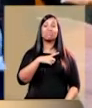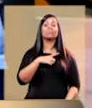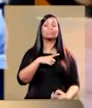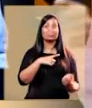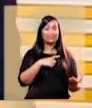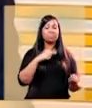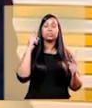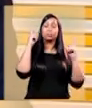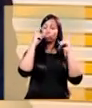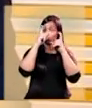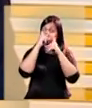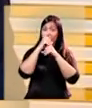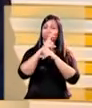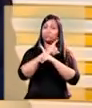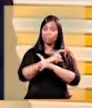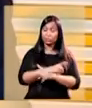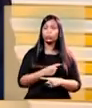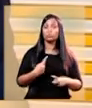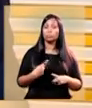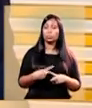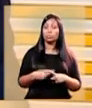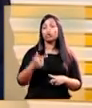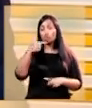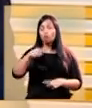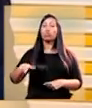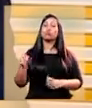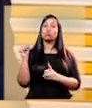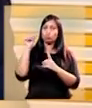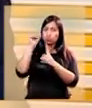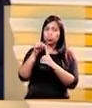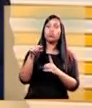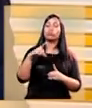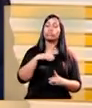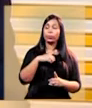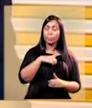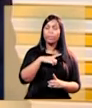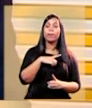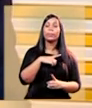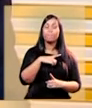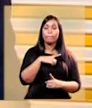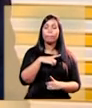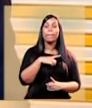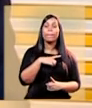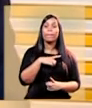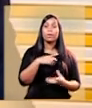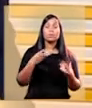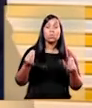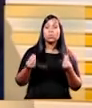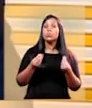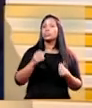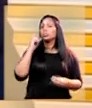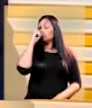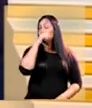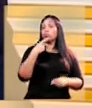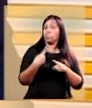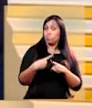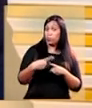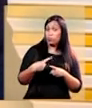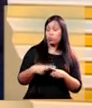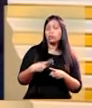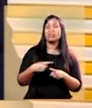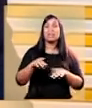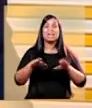ser muito complicado. Muito difícil, muito difícil. Você colocou outro ponto aí também, Matheus, que é muito difícil,